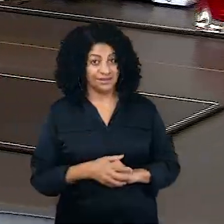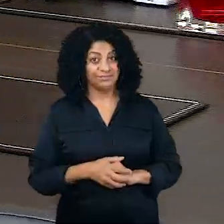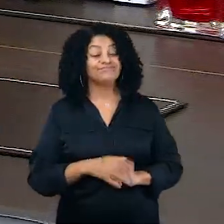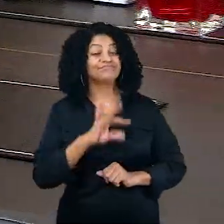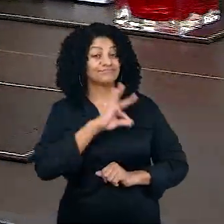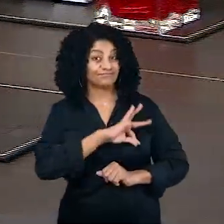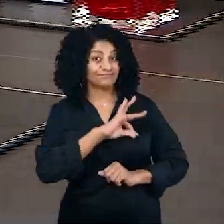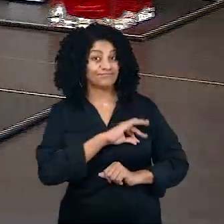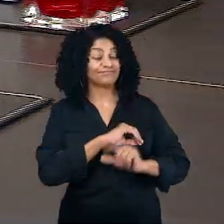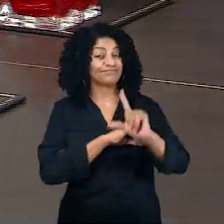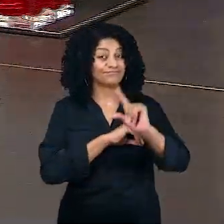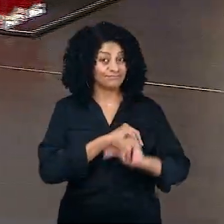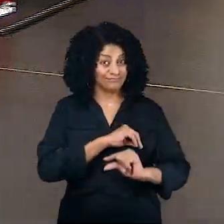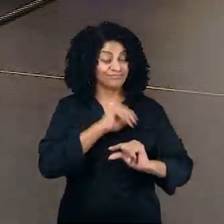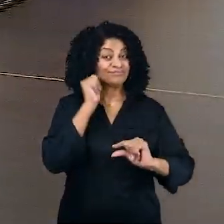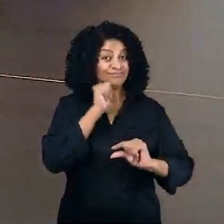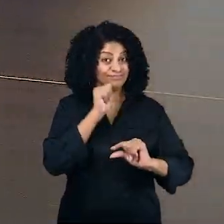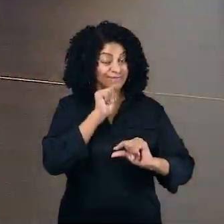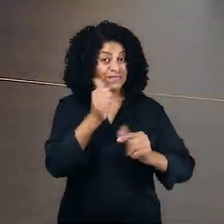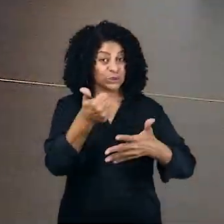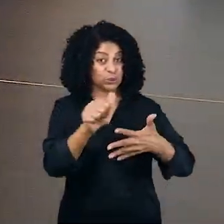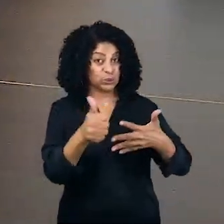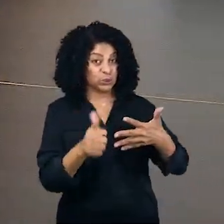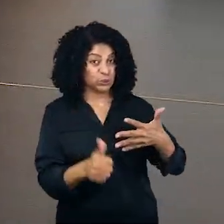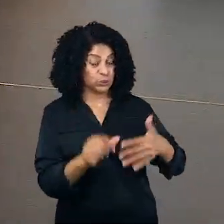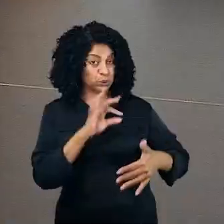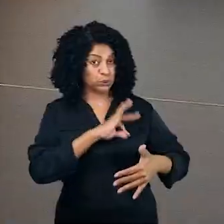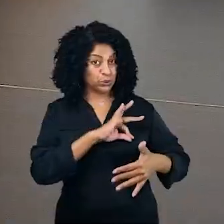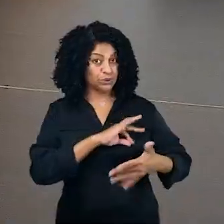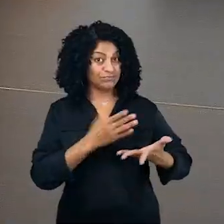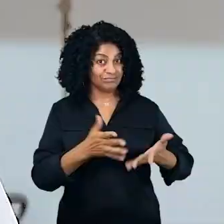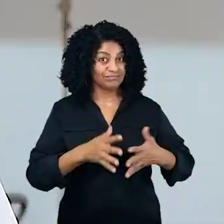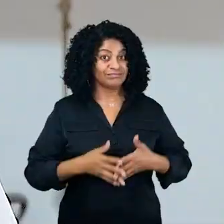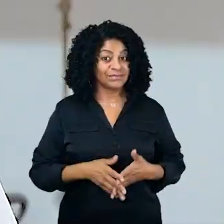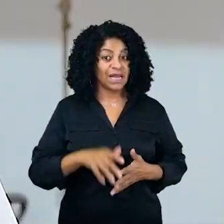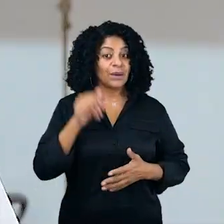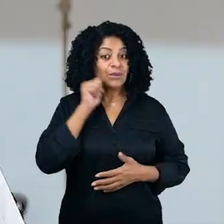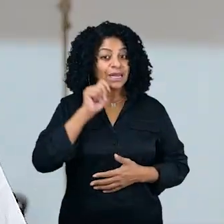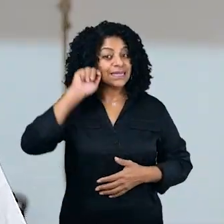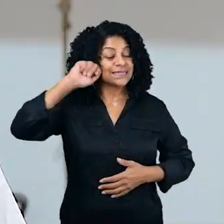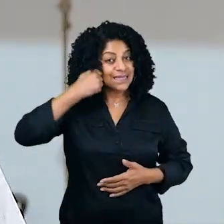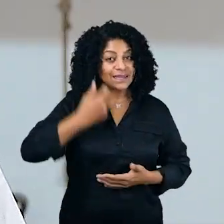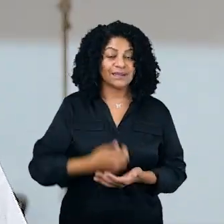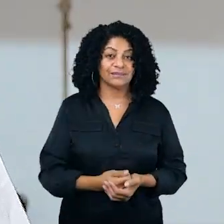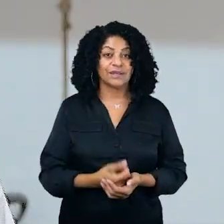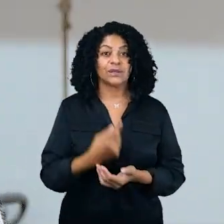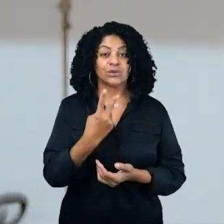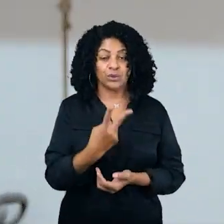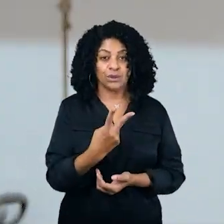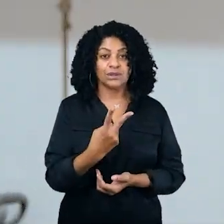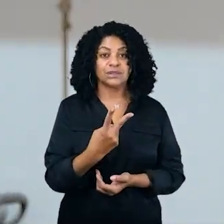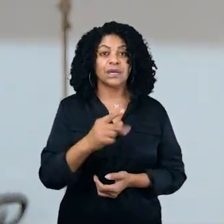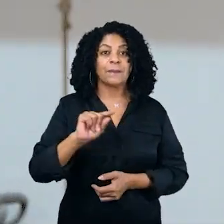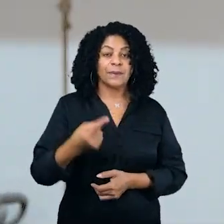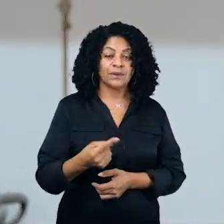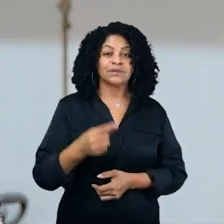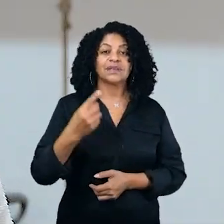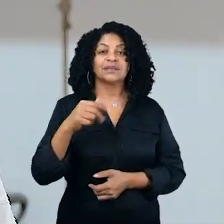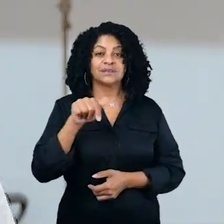3.565. A renda é menor ao analisar a média de salário das mulheres negras, que cai para R$